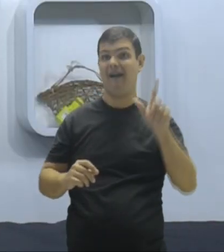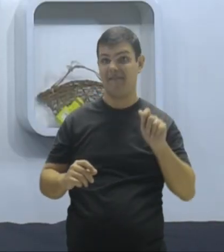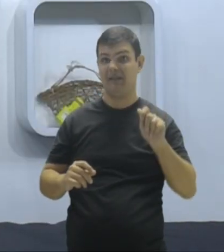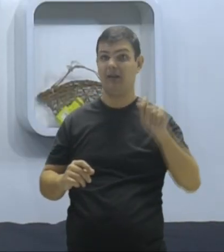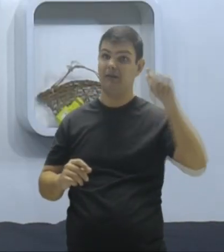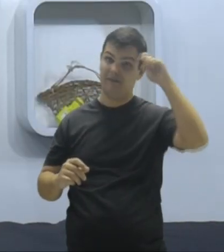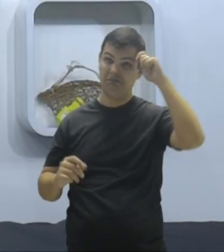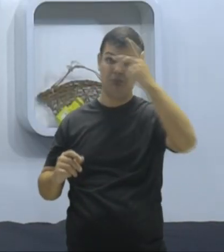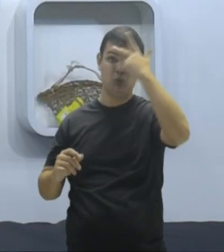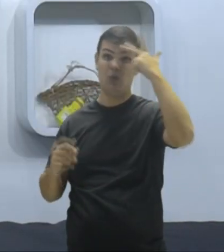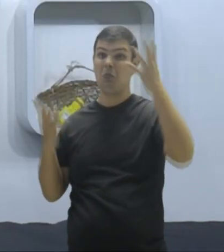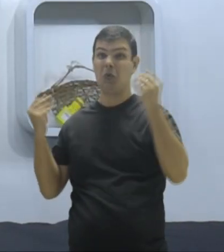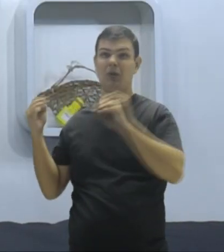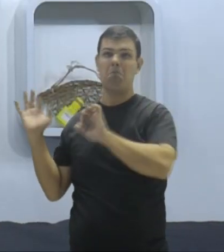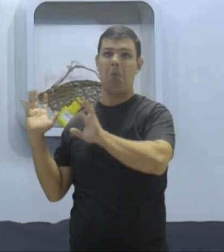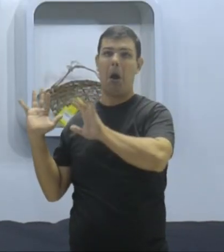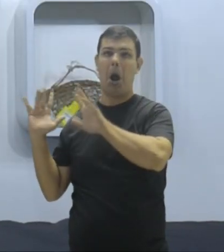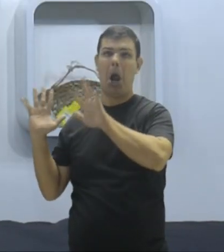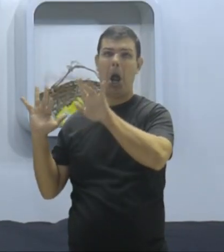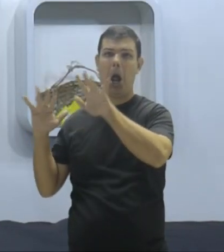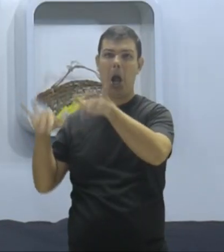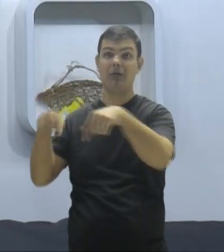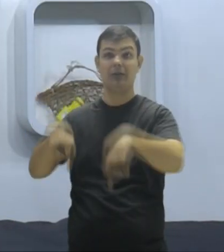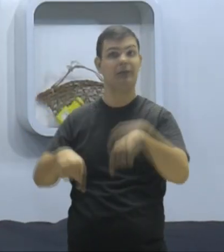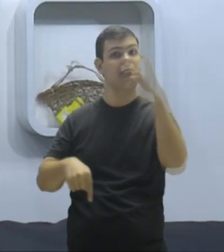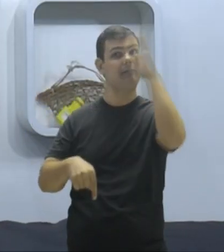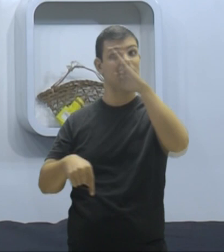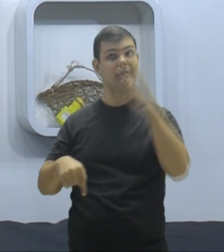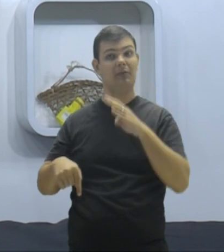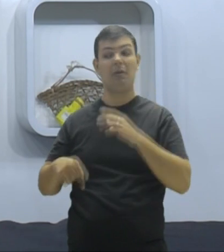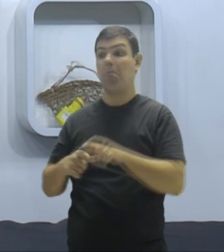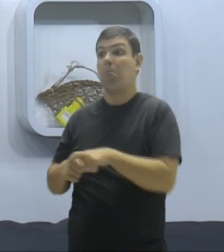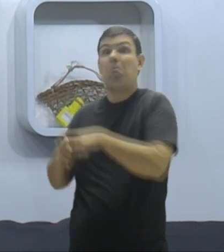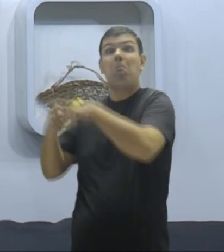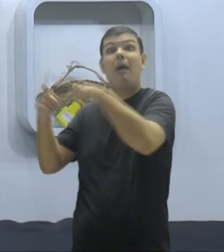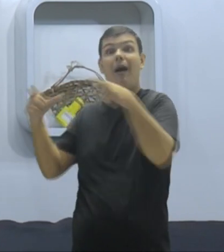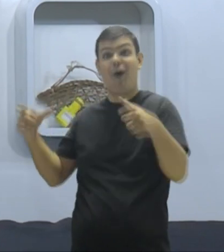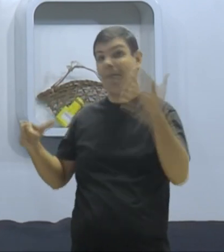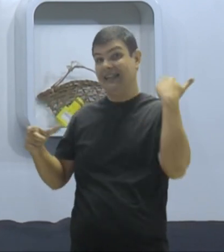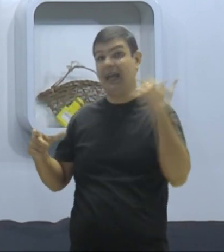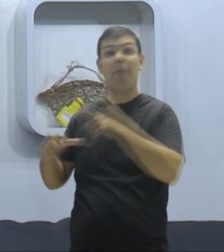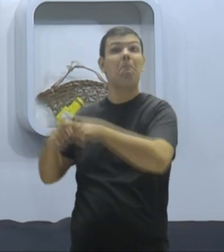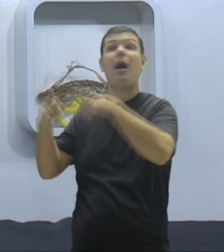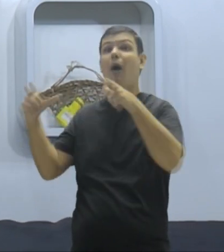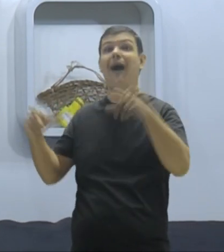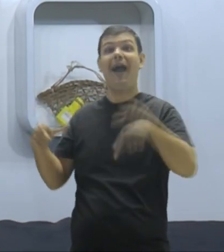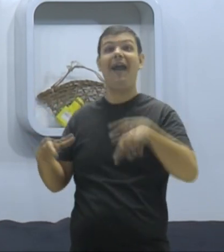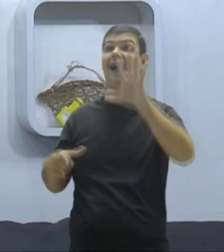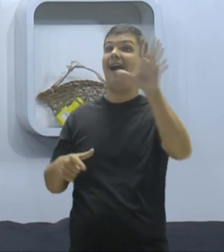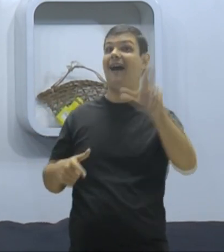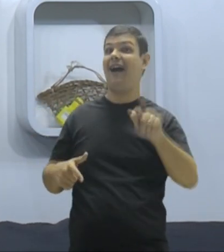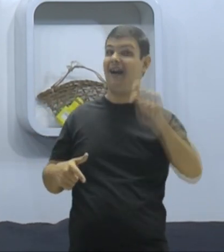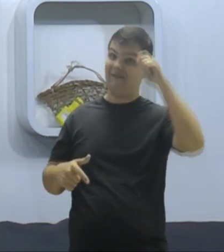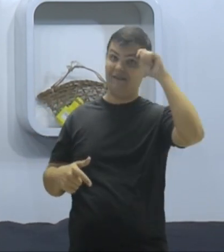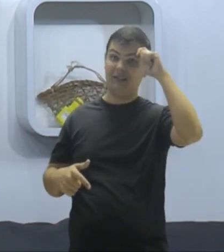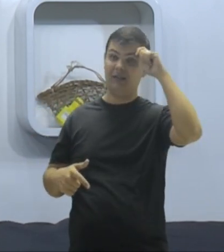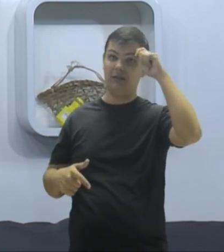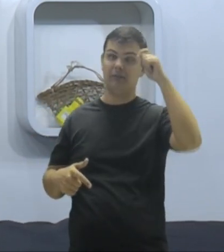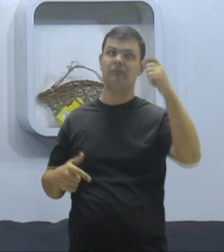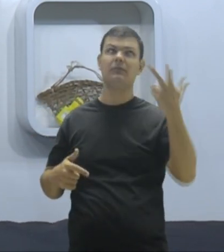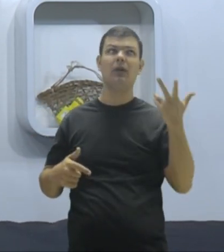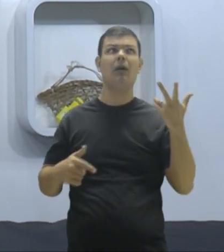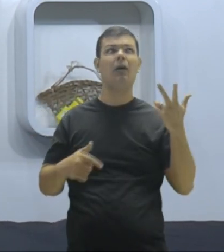então chegou até um determinado momento que era a maior parte da população. Ah, professor, então nós tinha muito índio